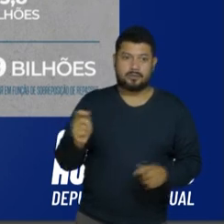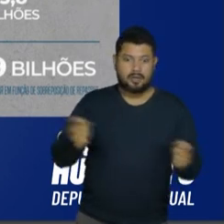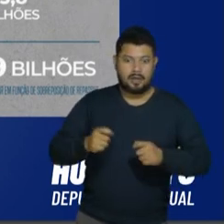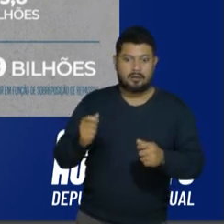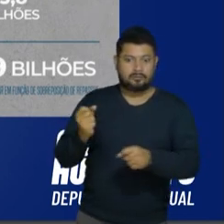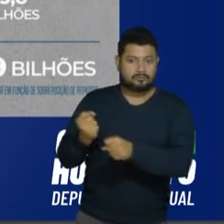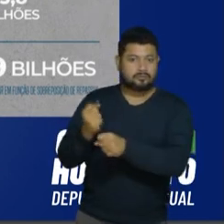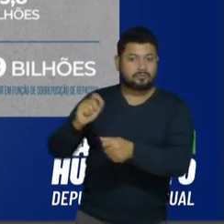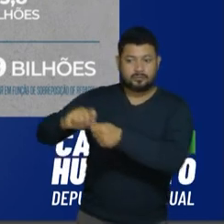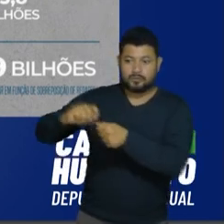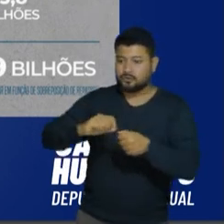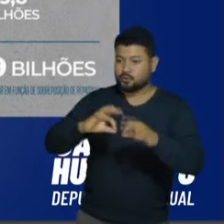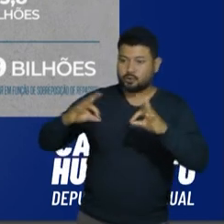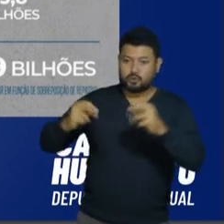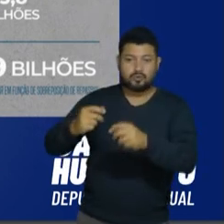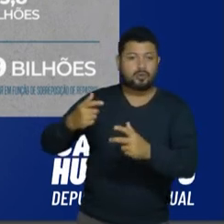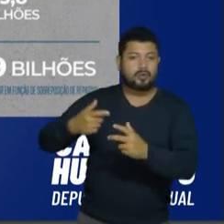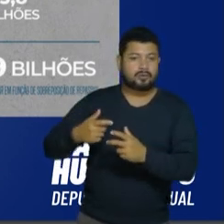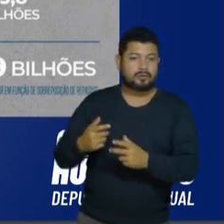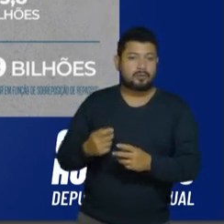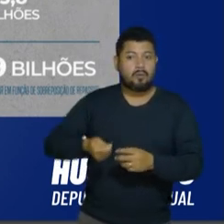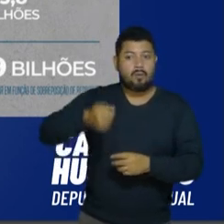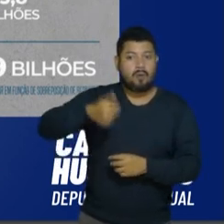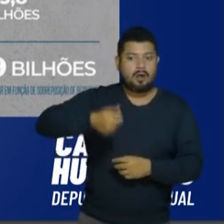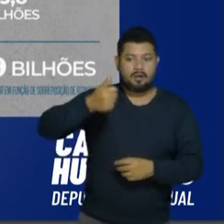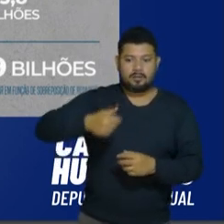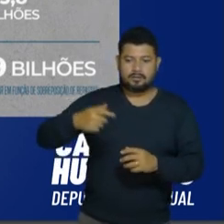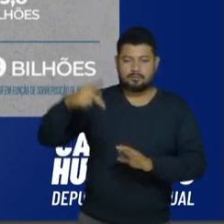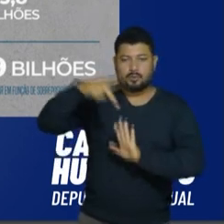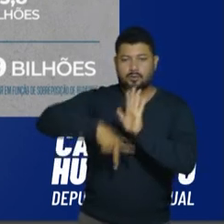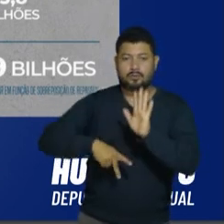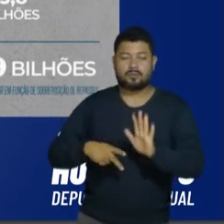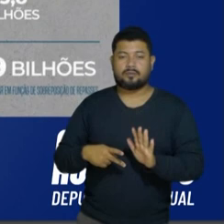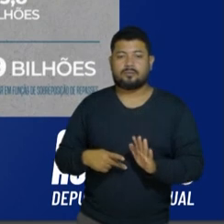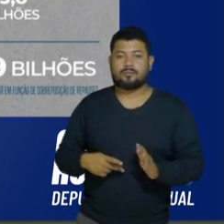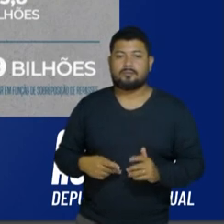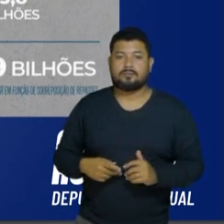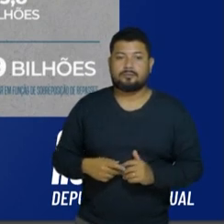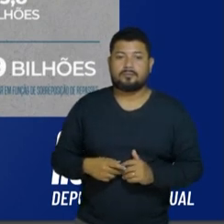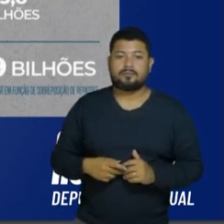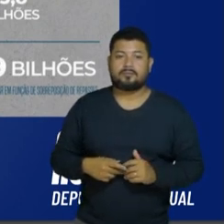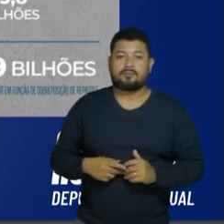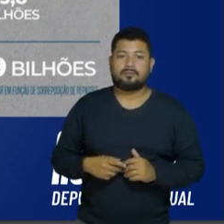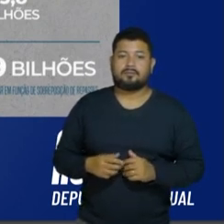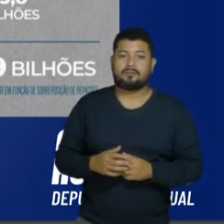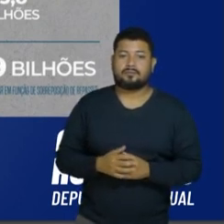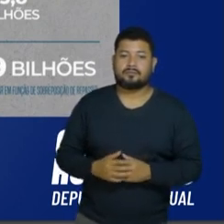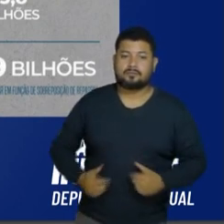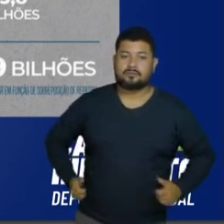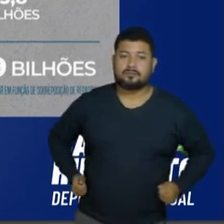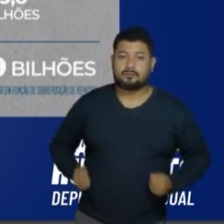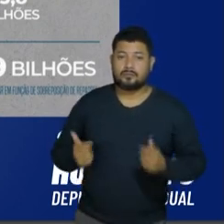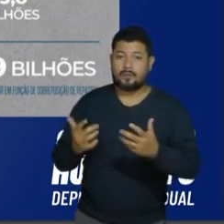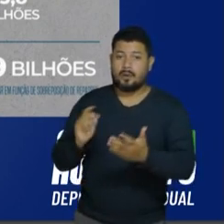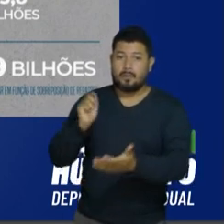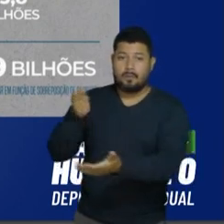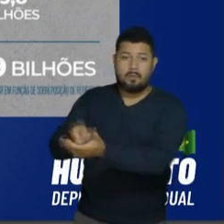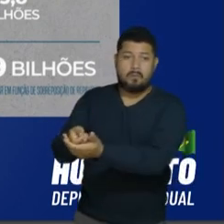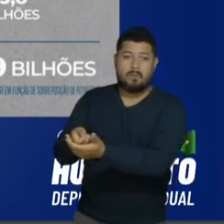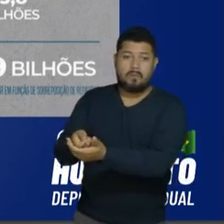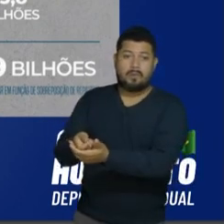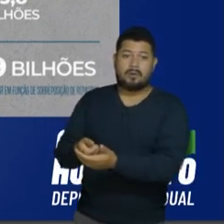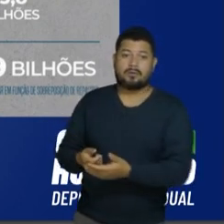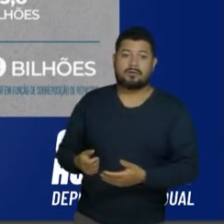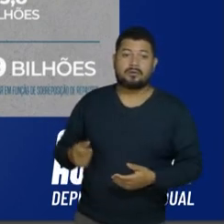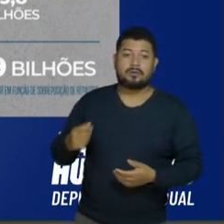Recursos para os municípios, aqui foi 12, lá foi 20 na pandemia, Sérgio Guimarães. Pelo que eu ouvi do governador,